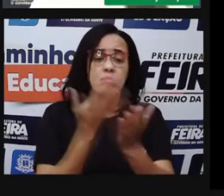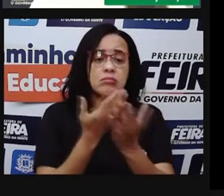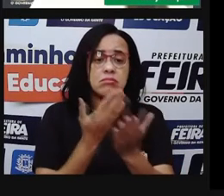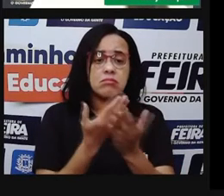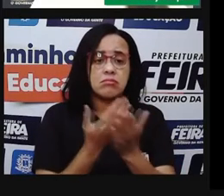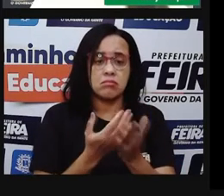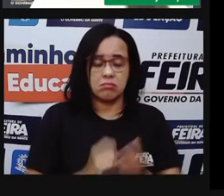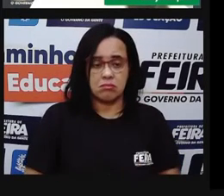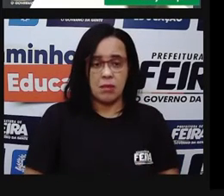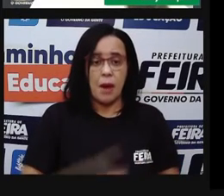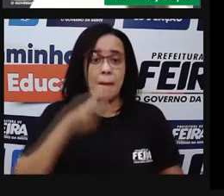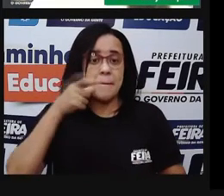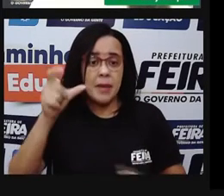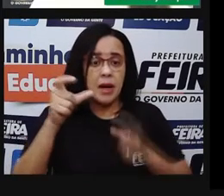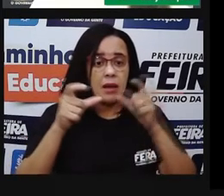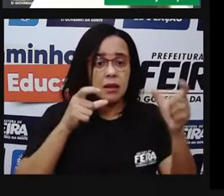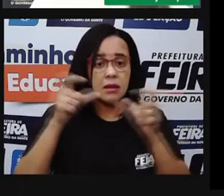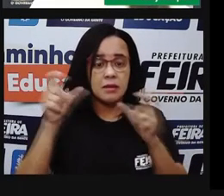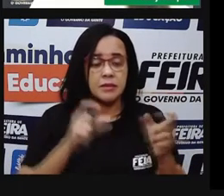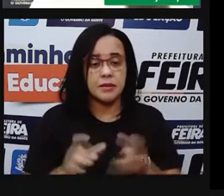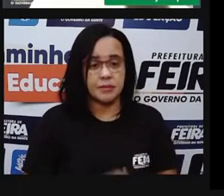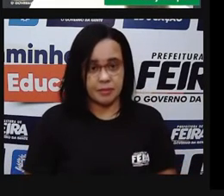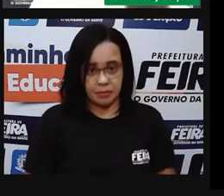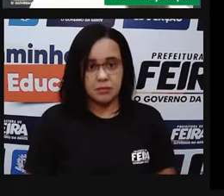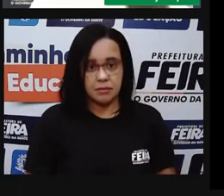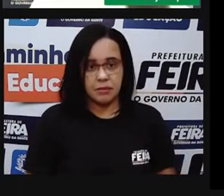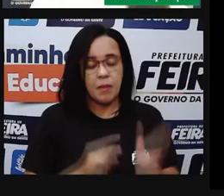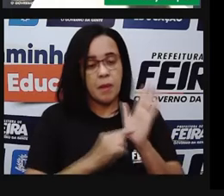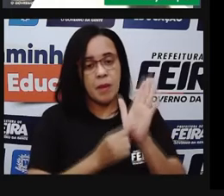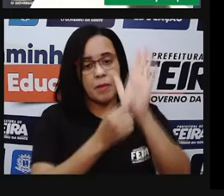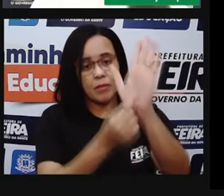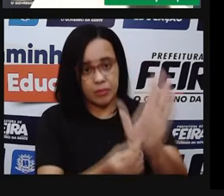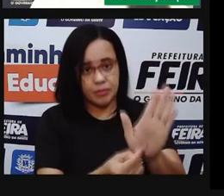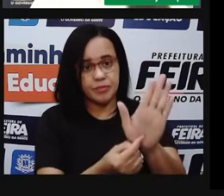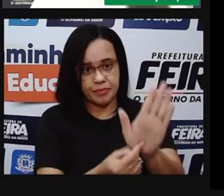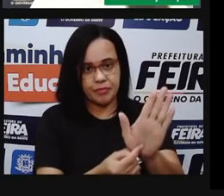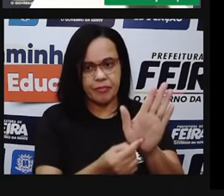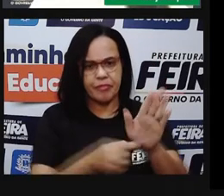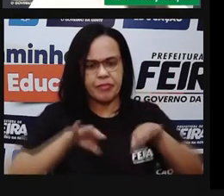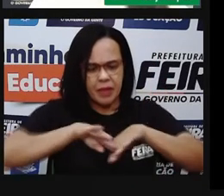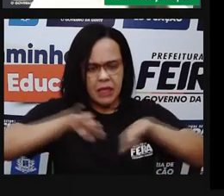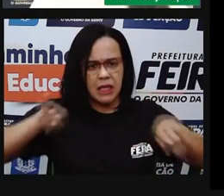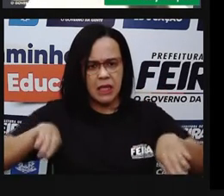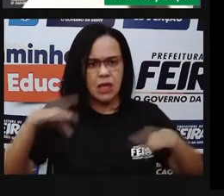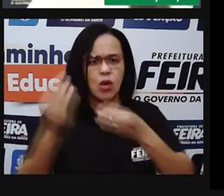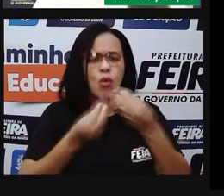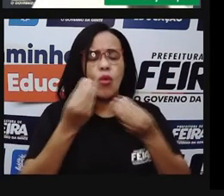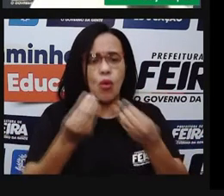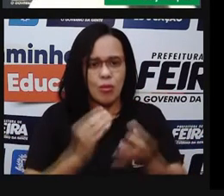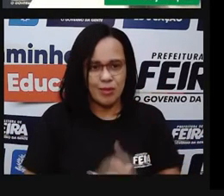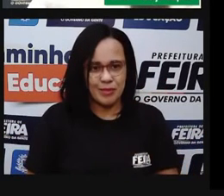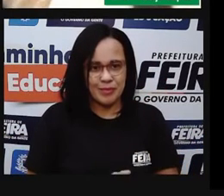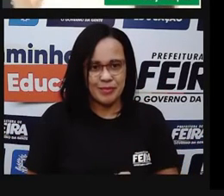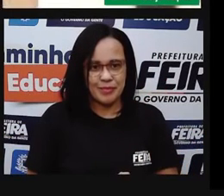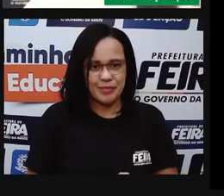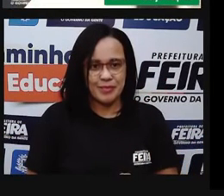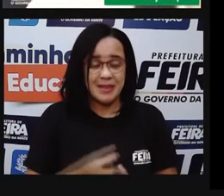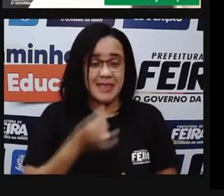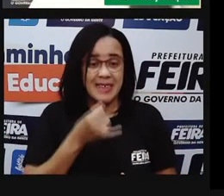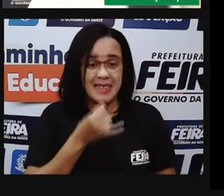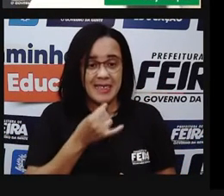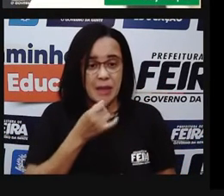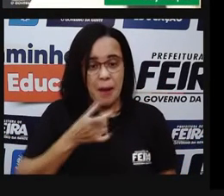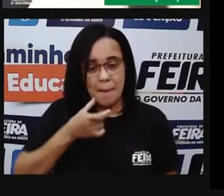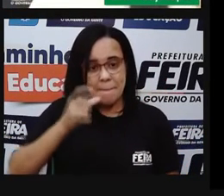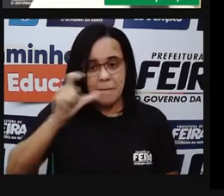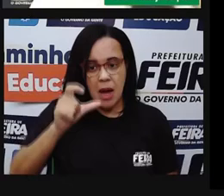Eu vou mostrar para vocês também como a gente deve separar. Olha só, primeiro eu trouxe aqui, eu quero que, antes da gente passar para